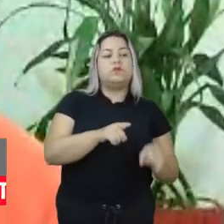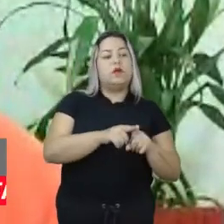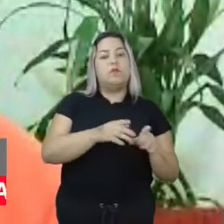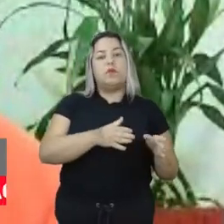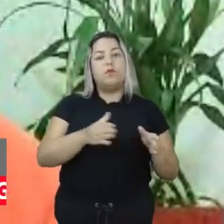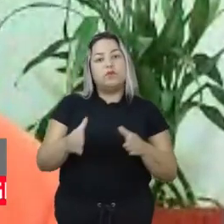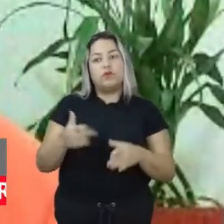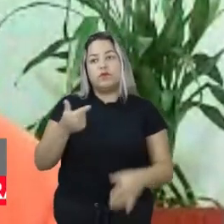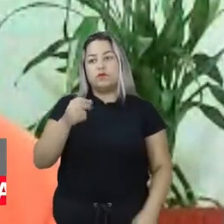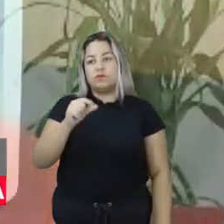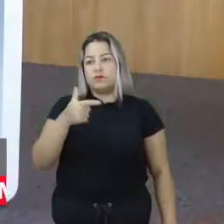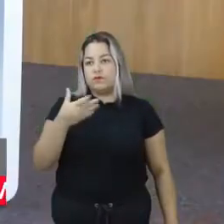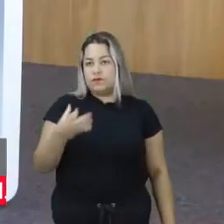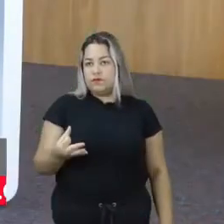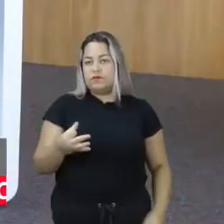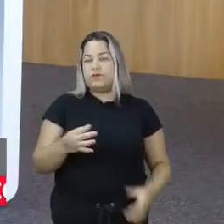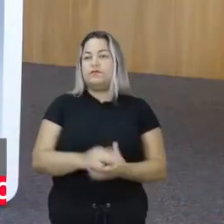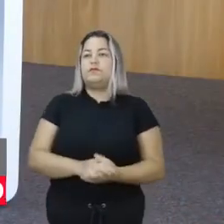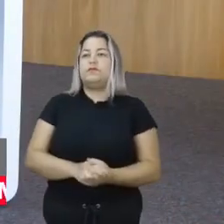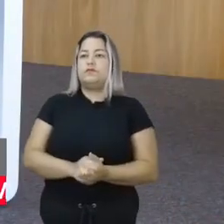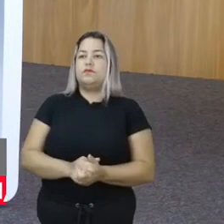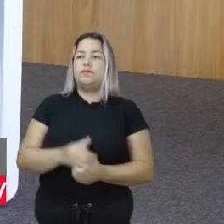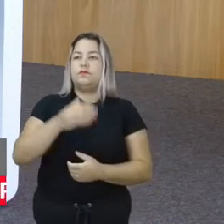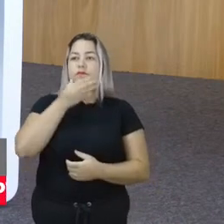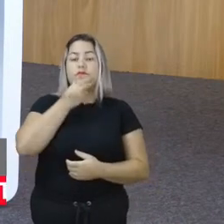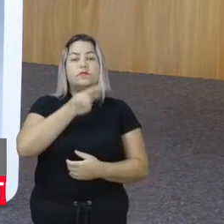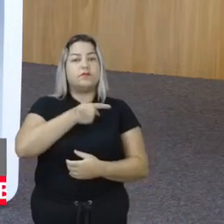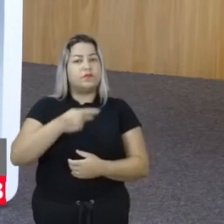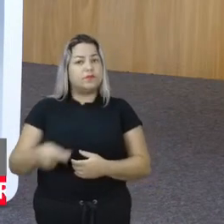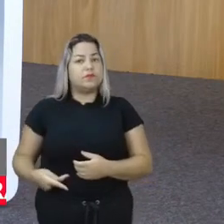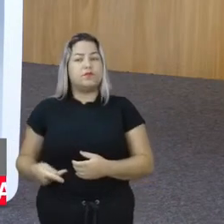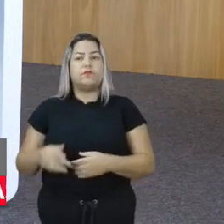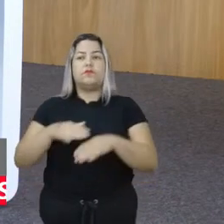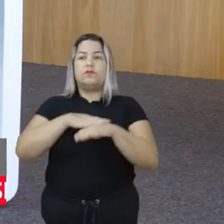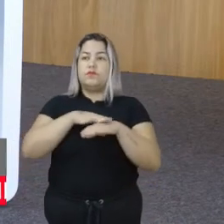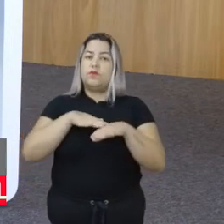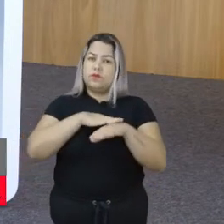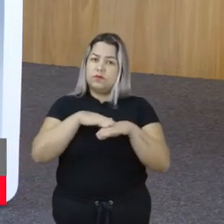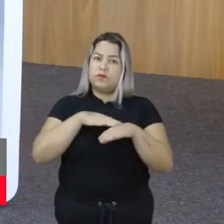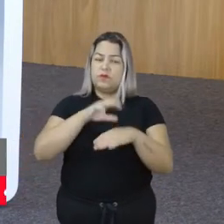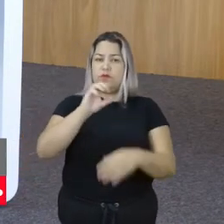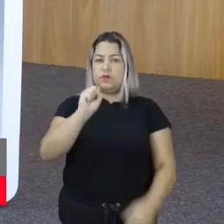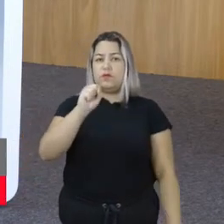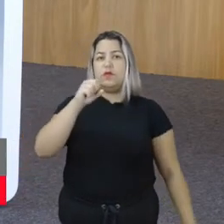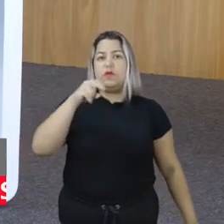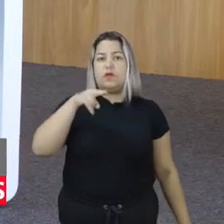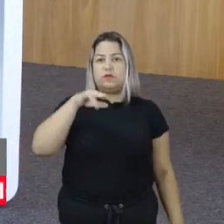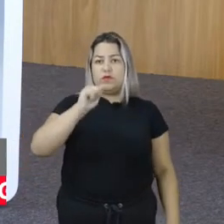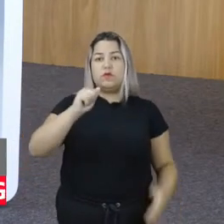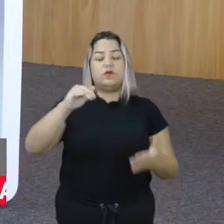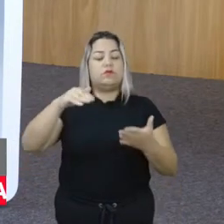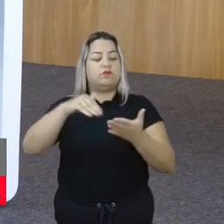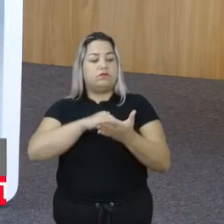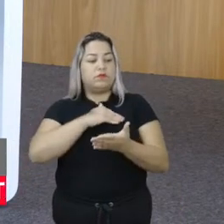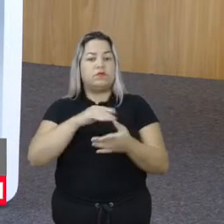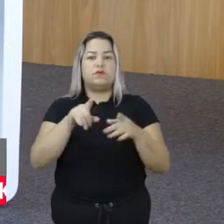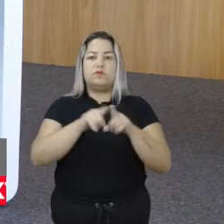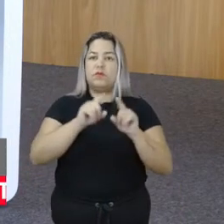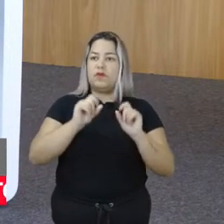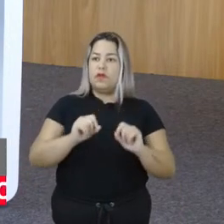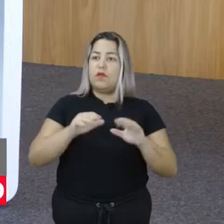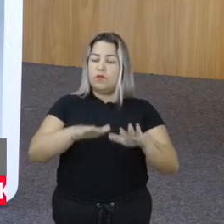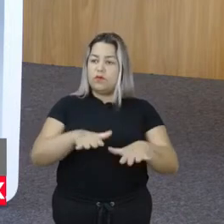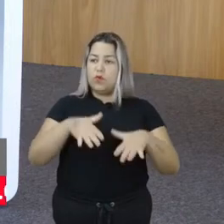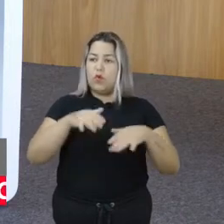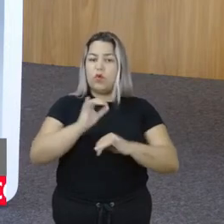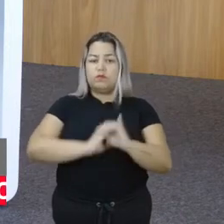processo de 2026. Presidente, a gente acabou de conversar com a secretária Sônia Braga, a gente falou sobre a plenária online que vai acontecer